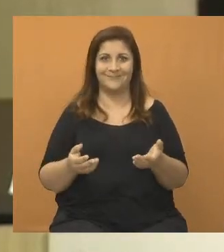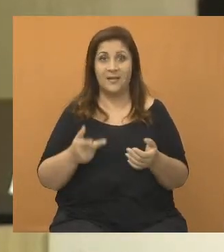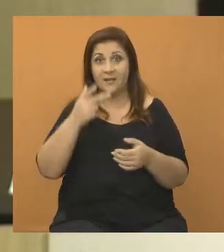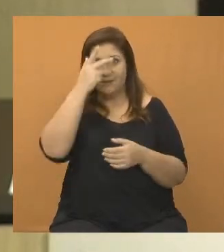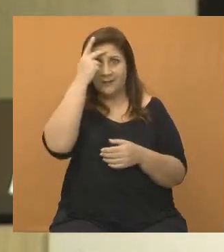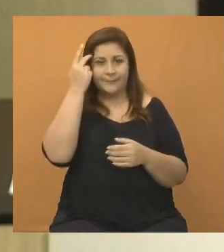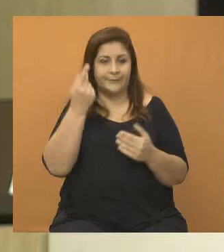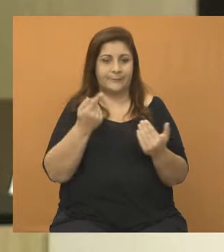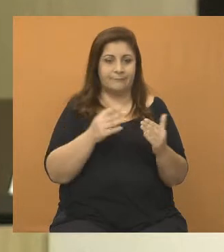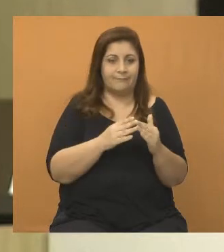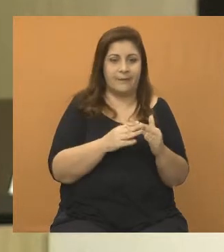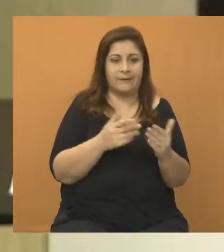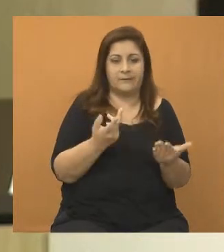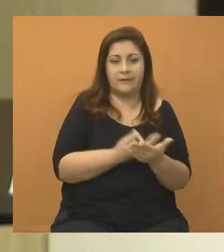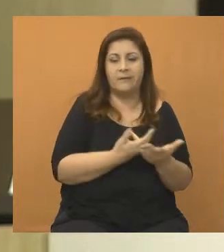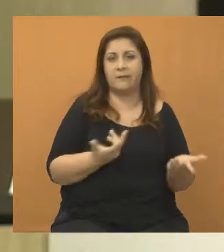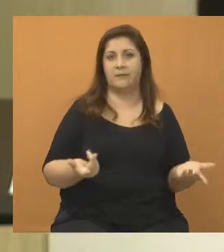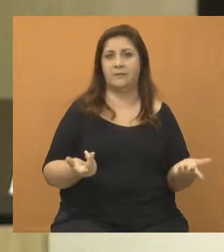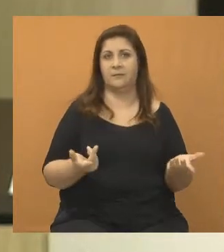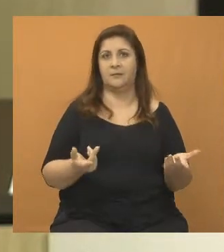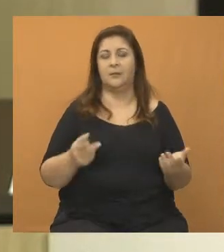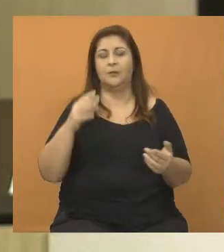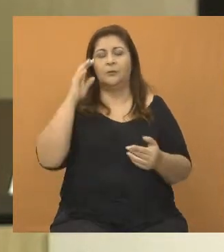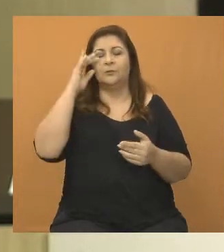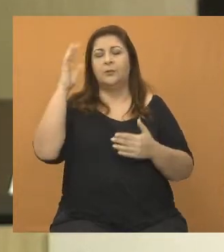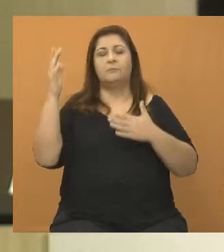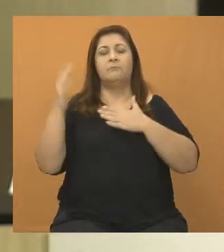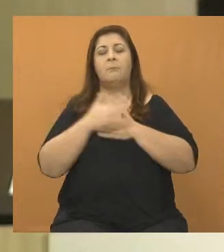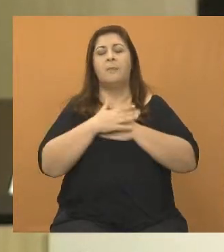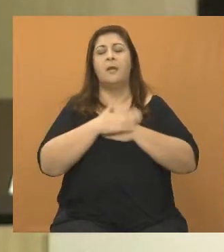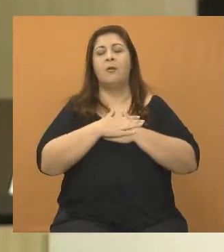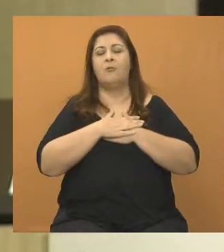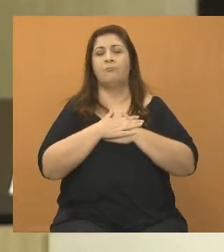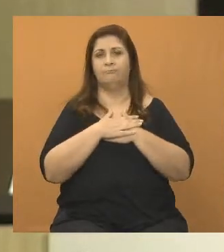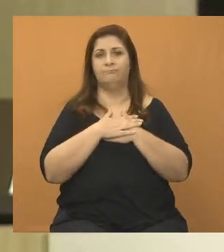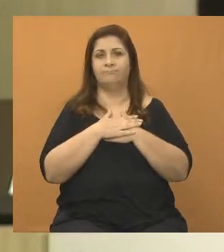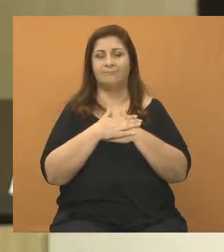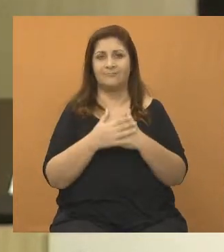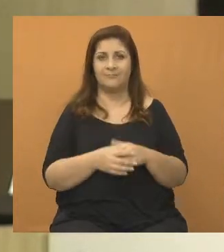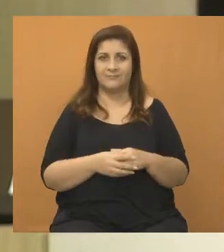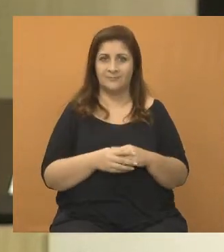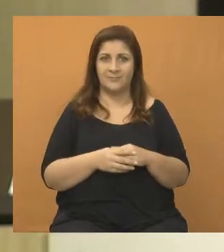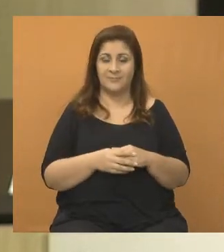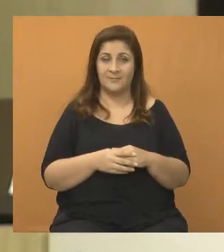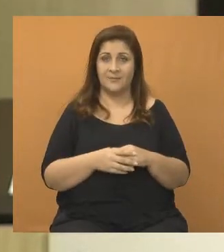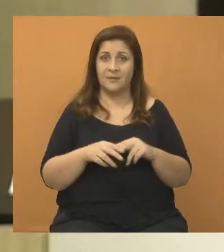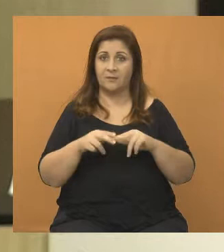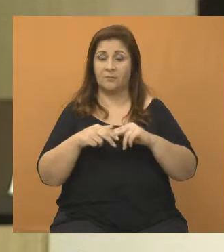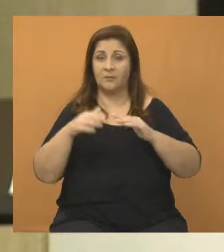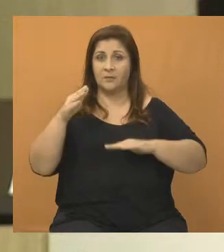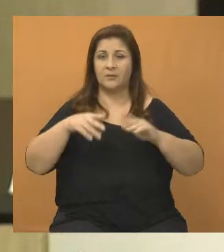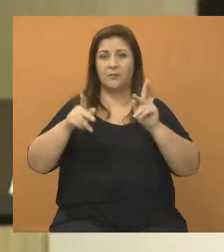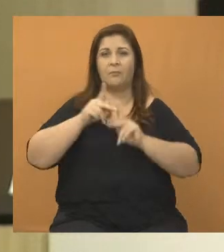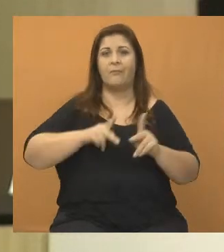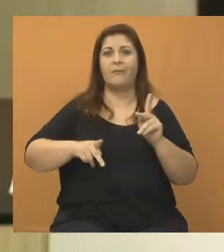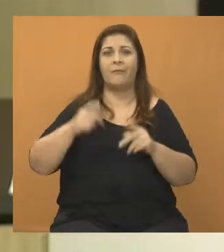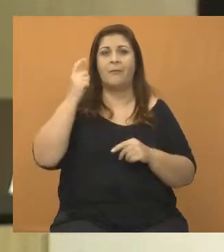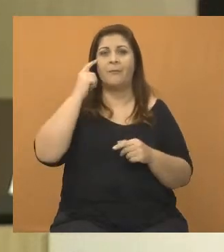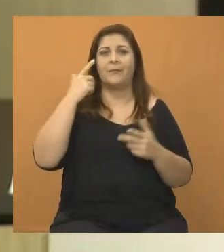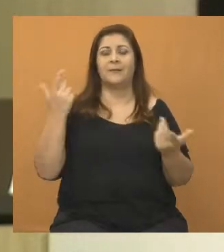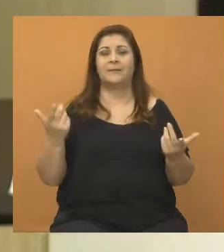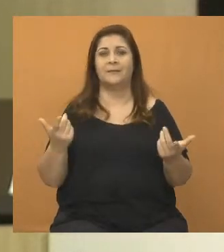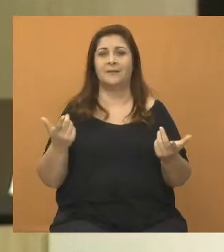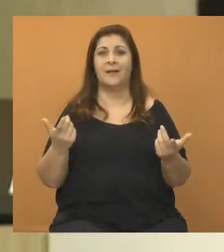nessas áreas, porque fala assim, isso aqui é meu. E eu acho que muito até a concepção que a sociedade às vezes tem de quem